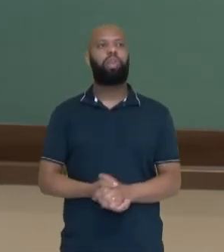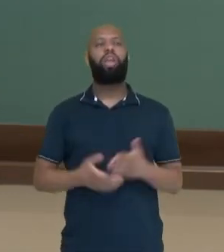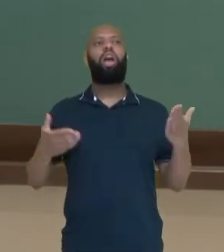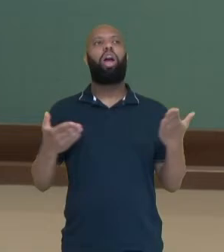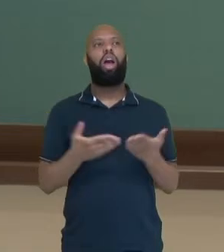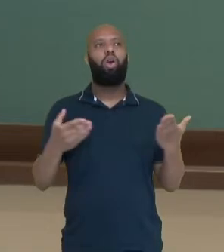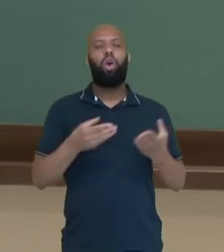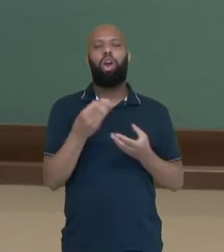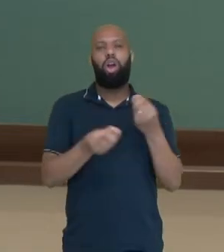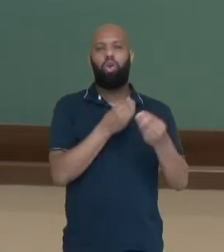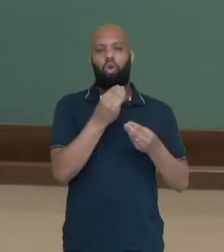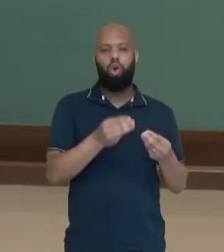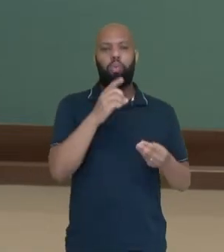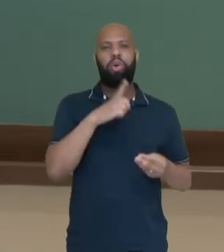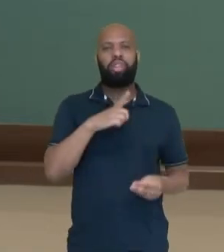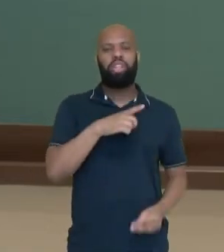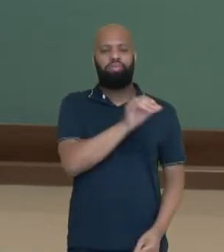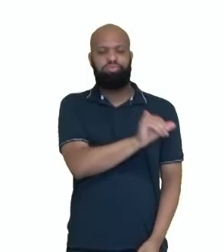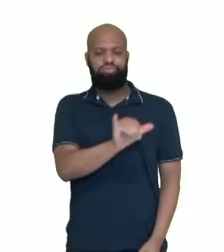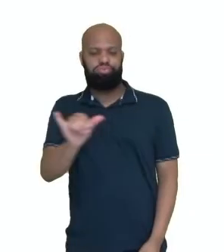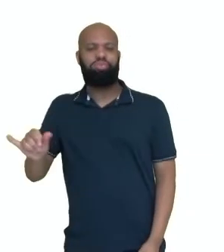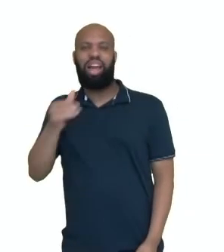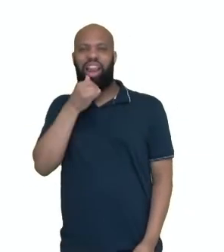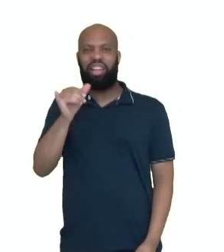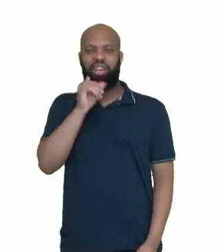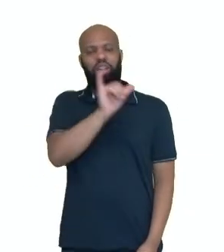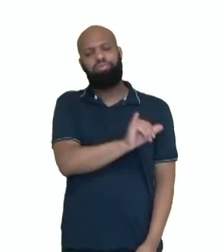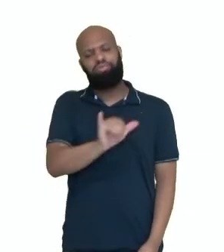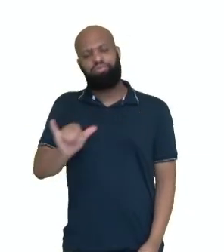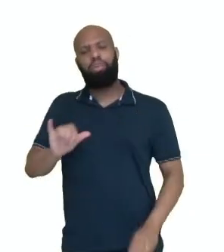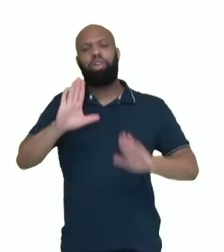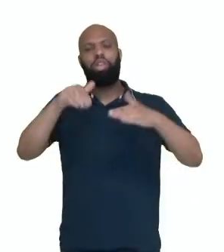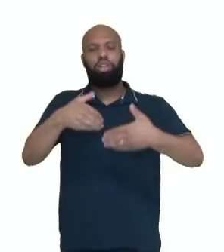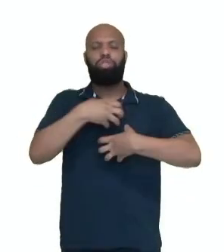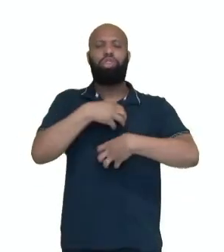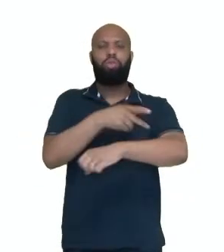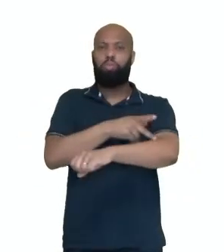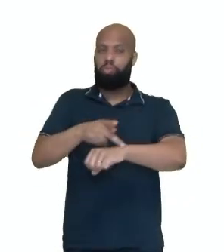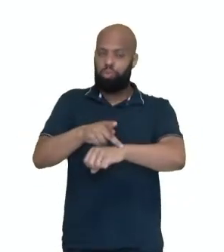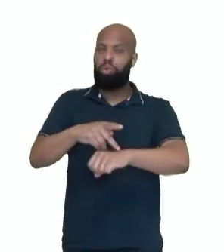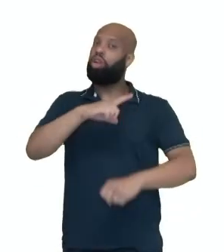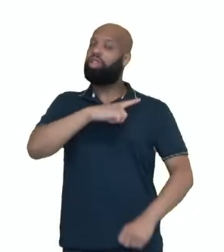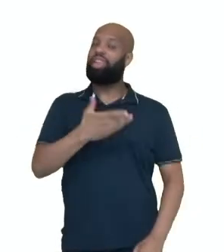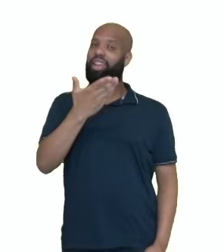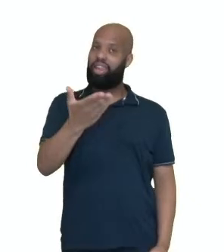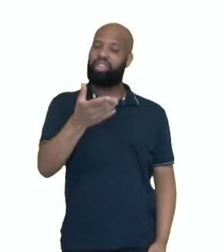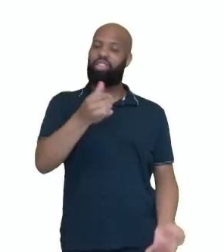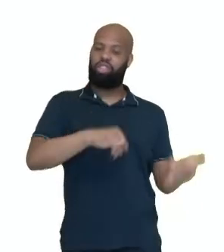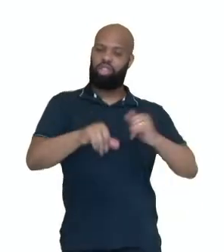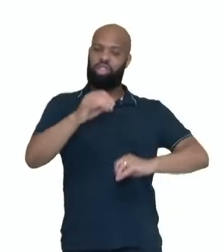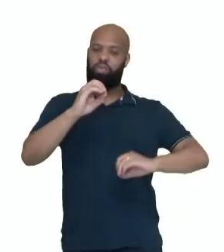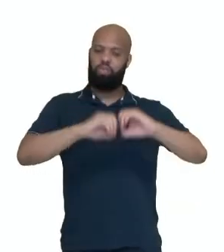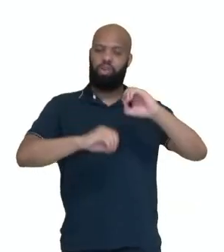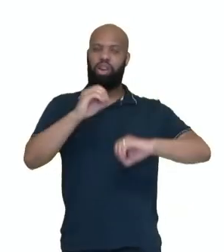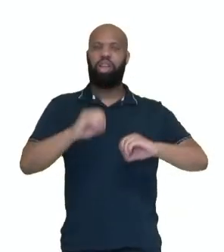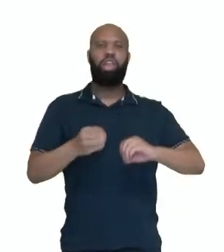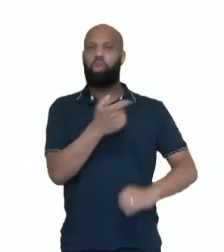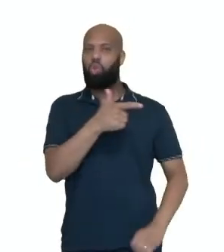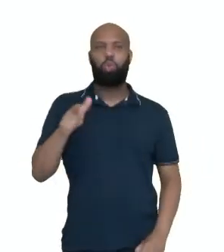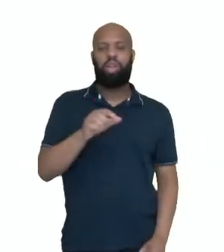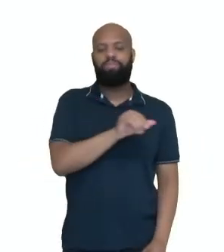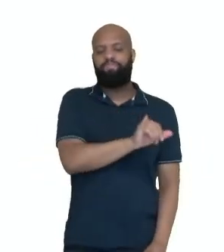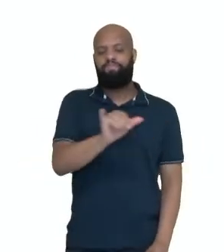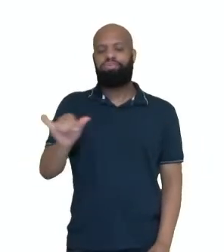Falando sobre condutividade elétrica. Então, em suas formas puras, os compostos moleculares não conduzem corrente